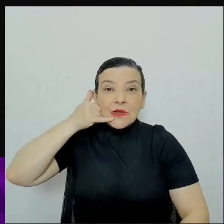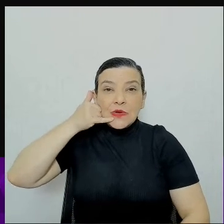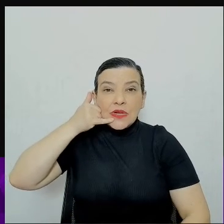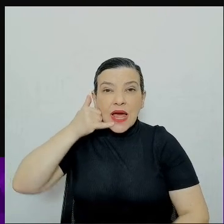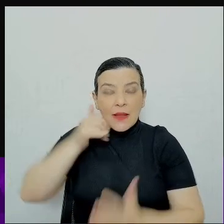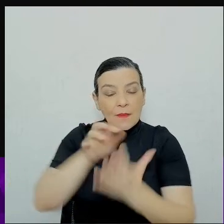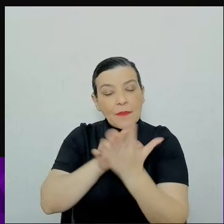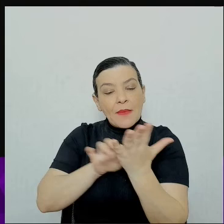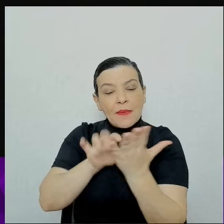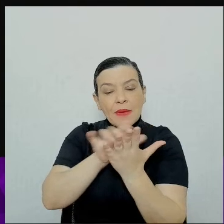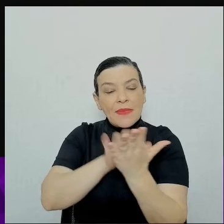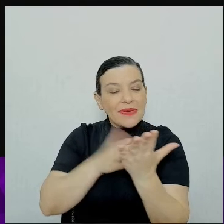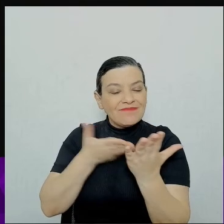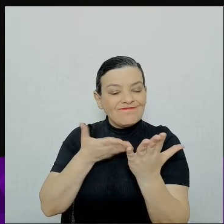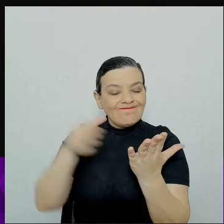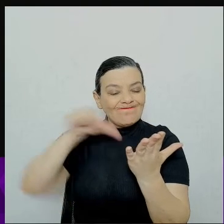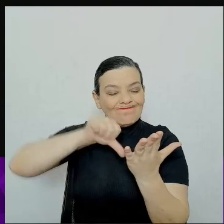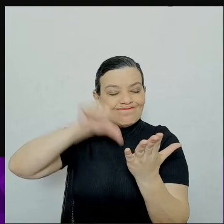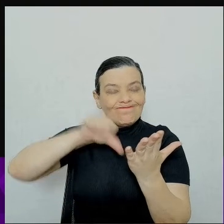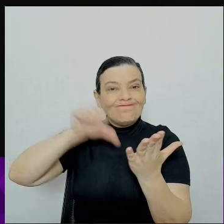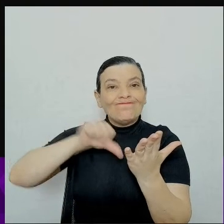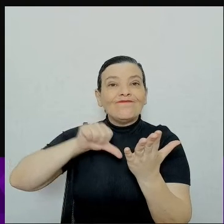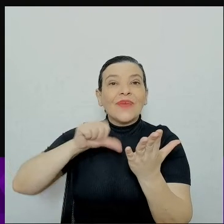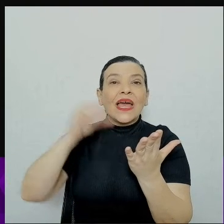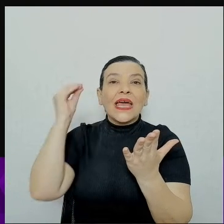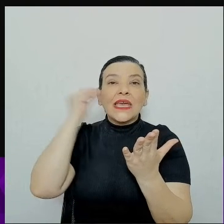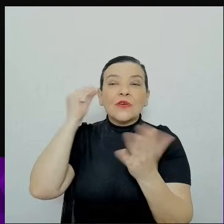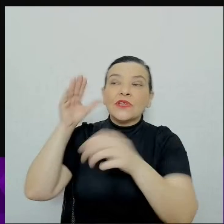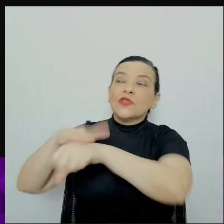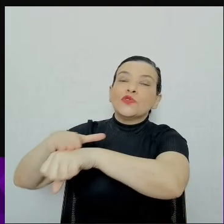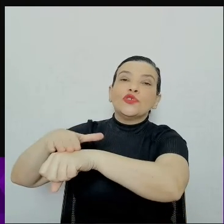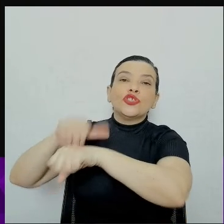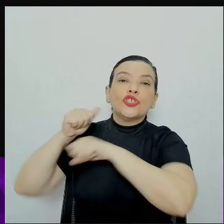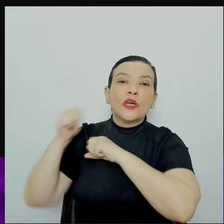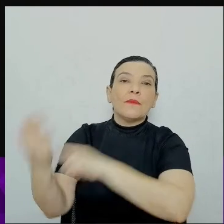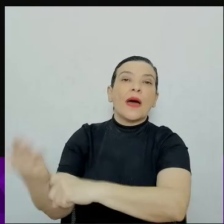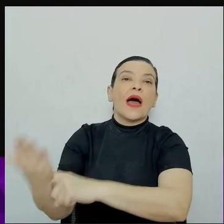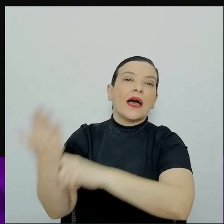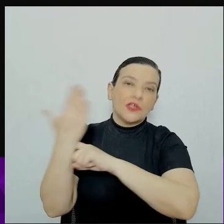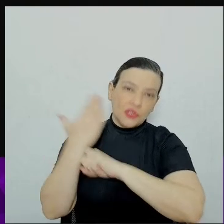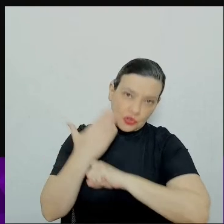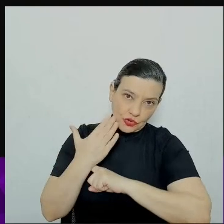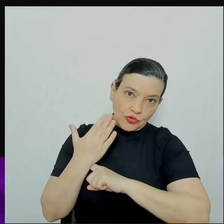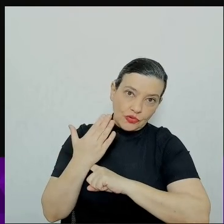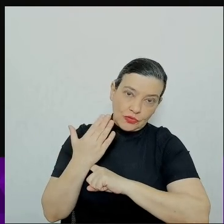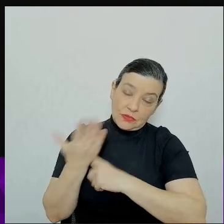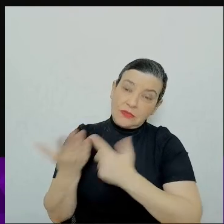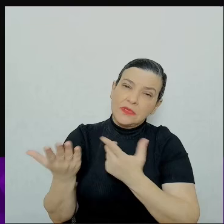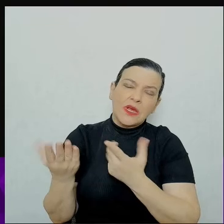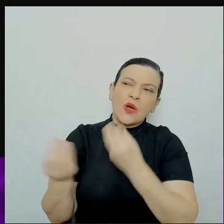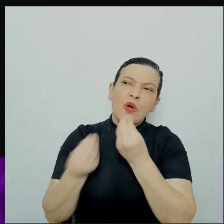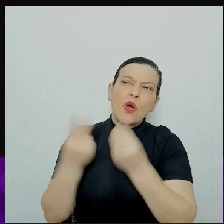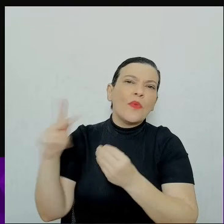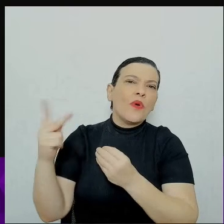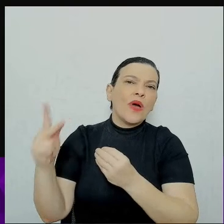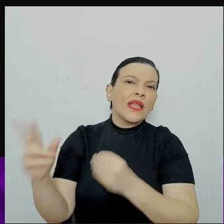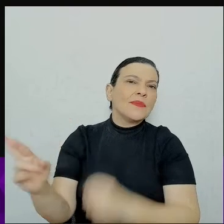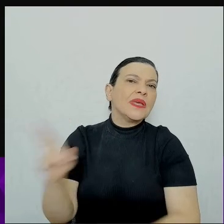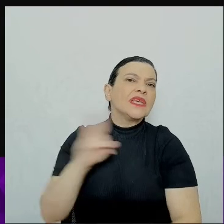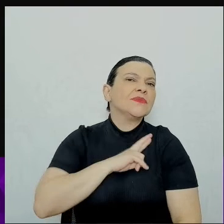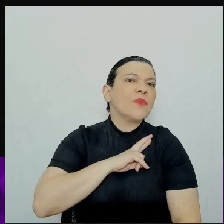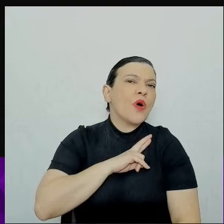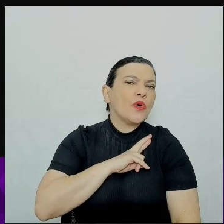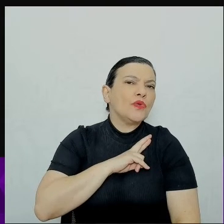o suporte, que é o serviço que vem atrelado a um produto ou deveria, né? Como que o suporte me responde? Como que a